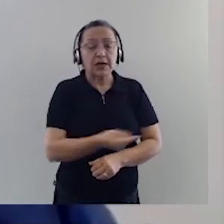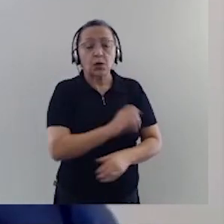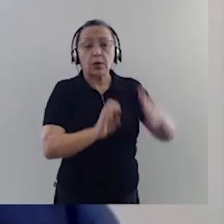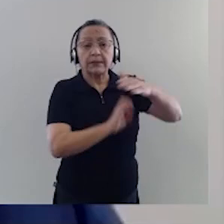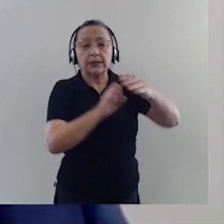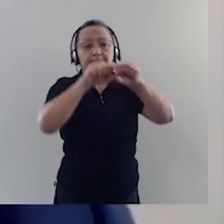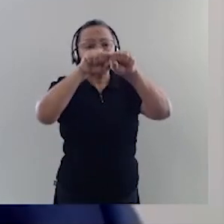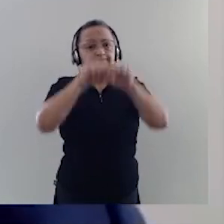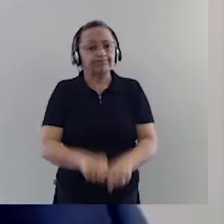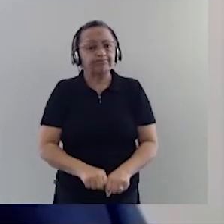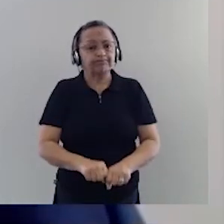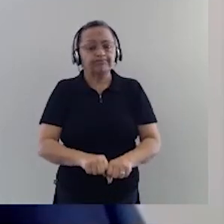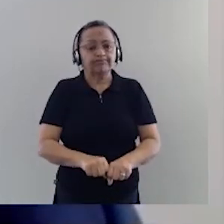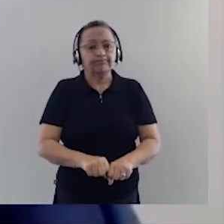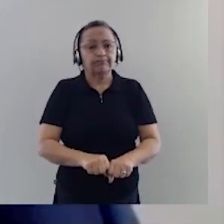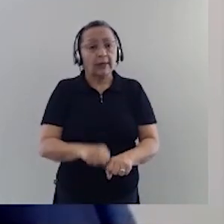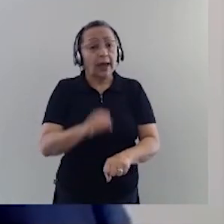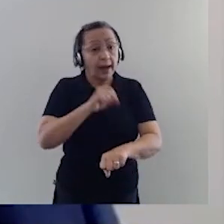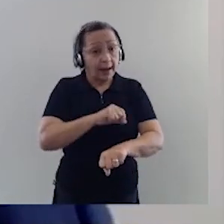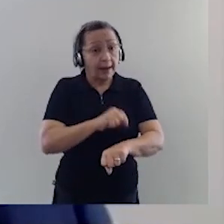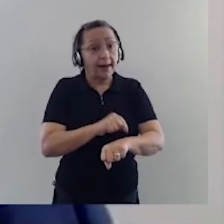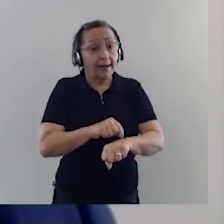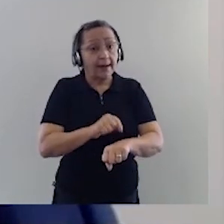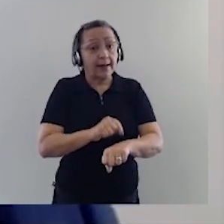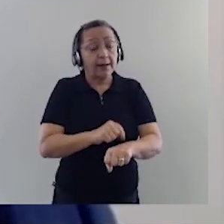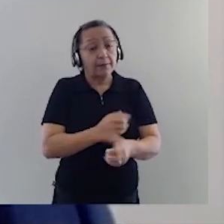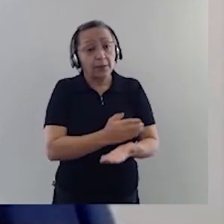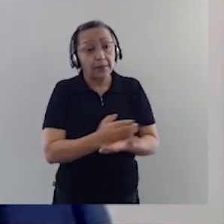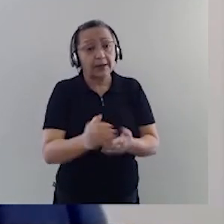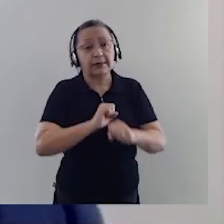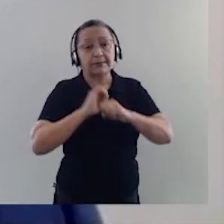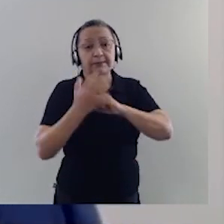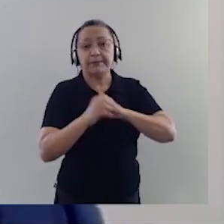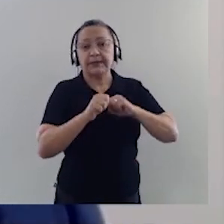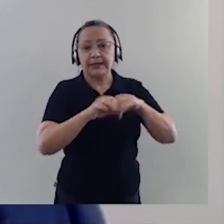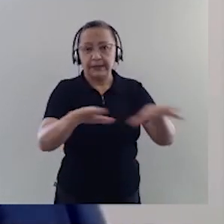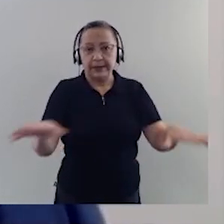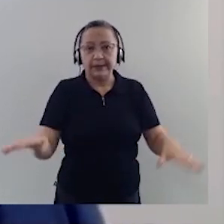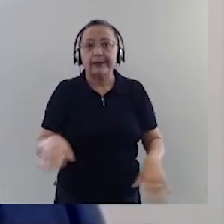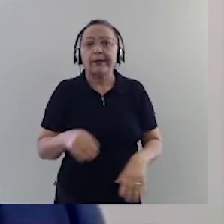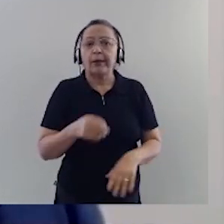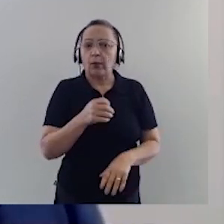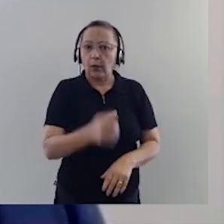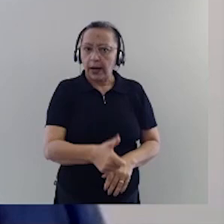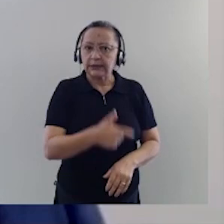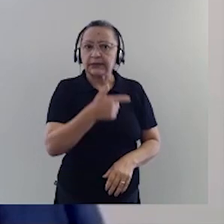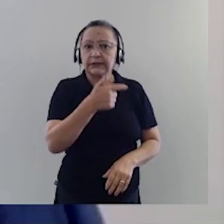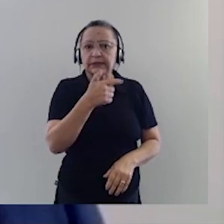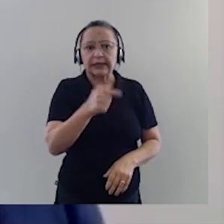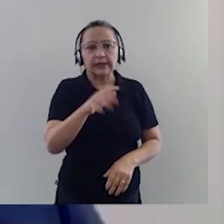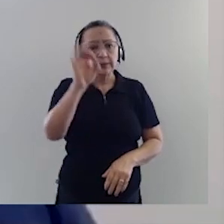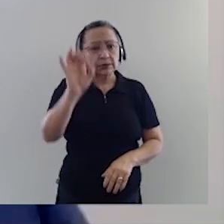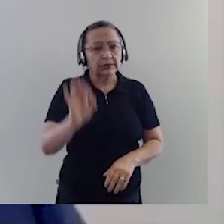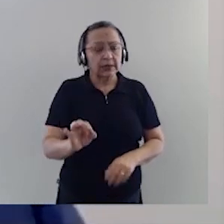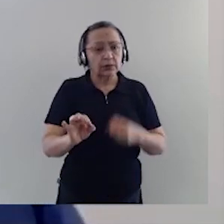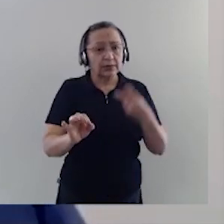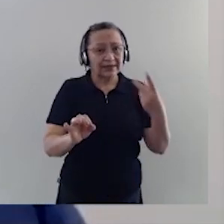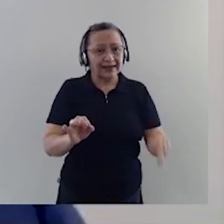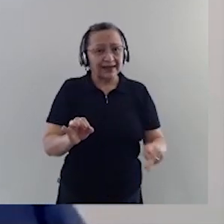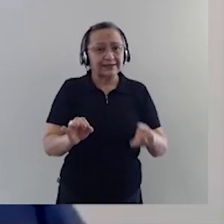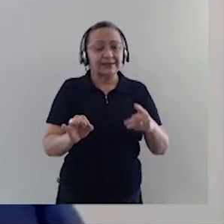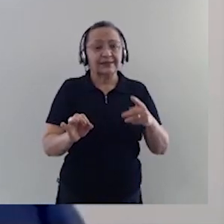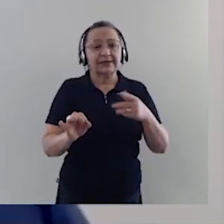desde a pandemia. 600 mil, quase dessas aí, quase 70%, mais de